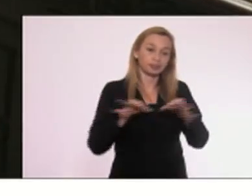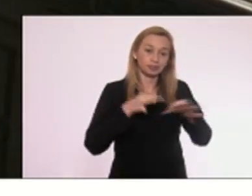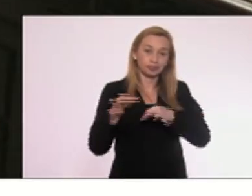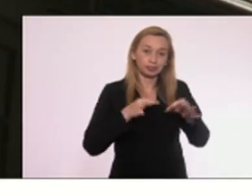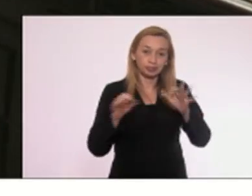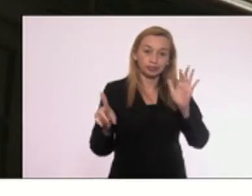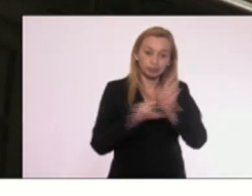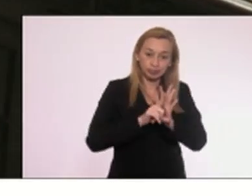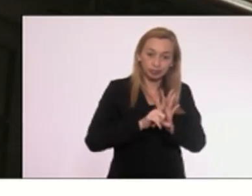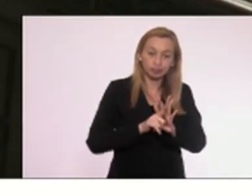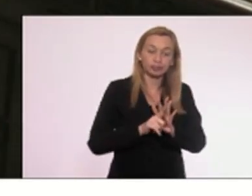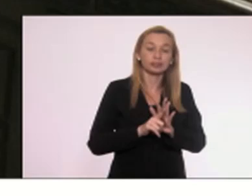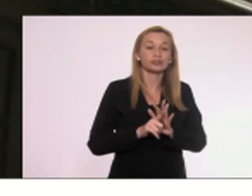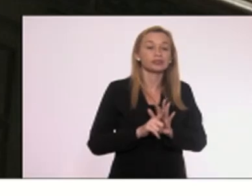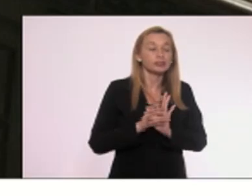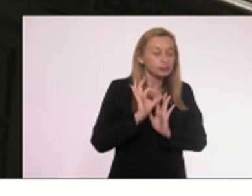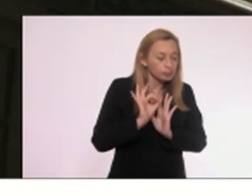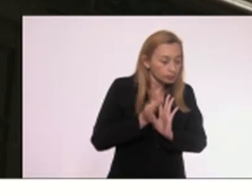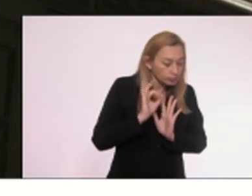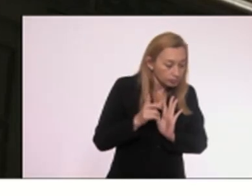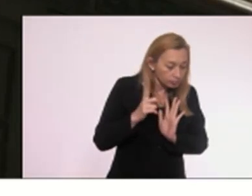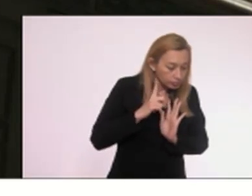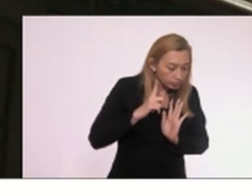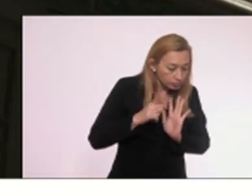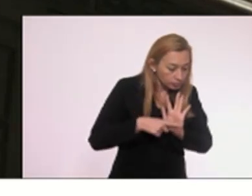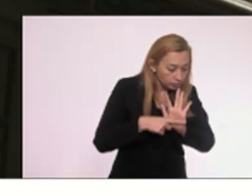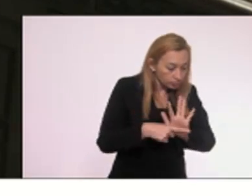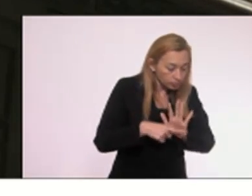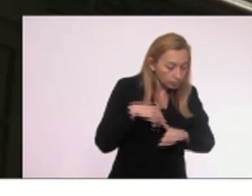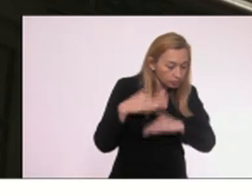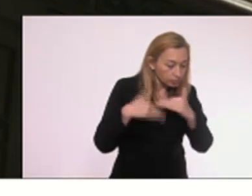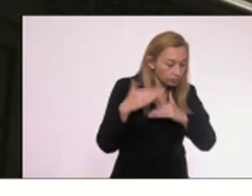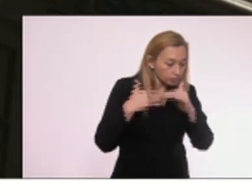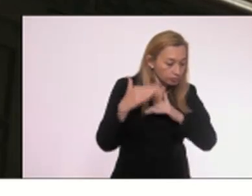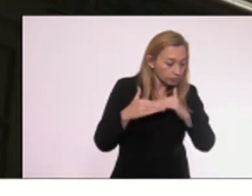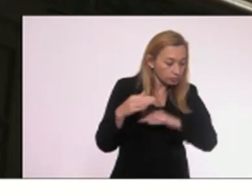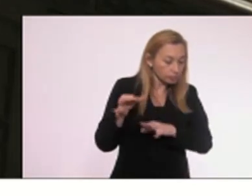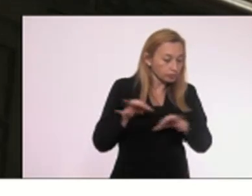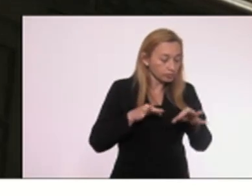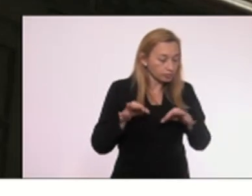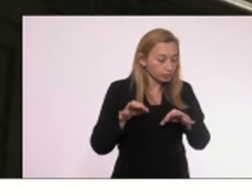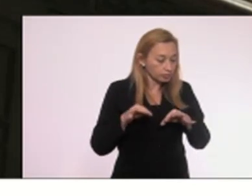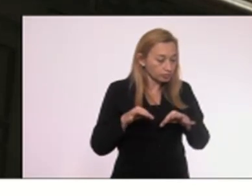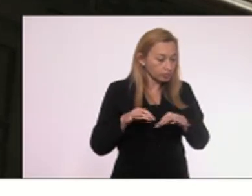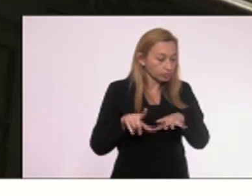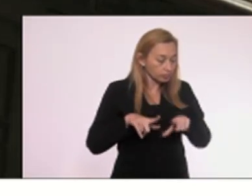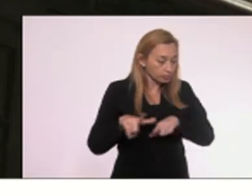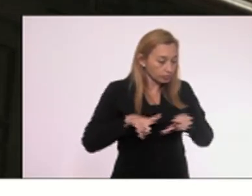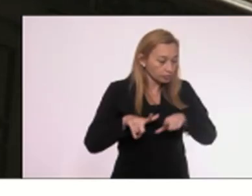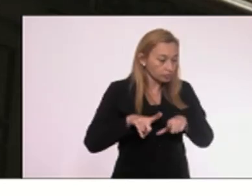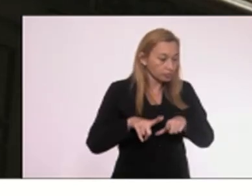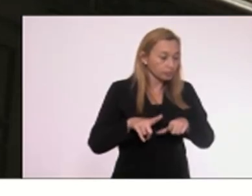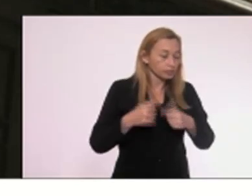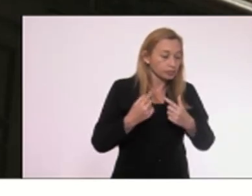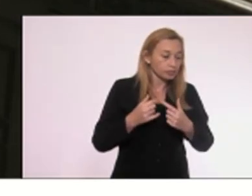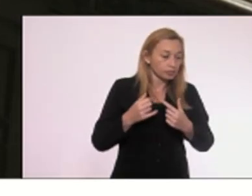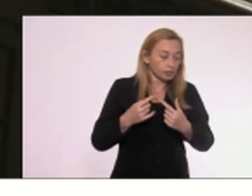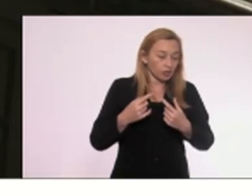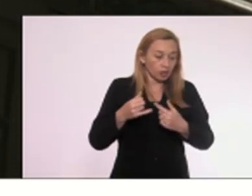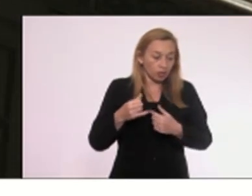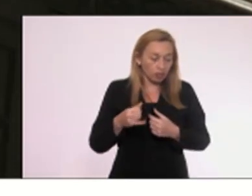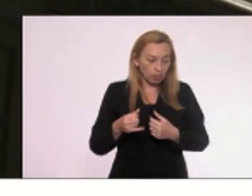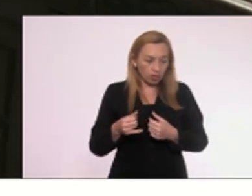de lei, e eu tenho certeza que vai ajudar muito no desenvolvimento desse trabalho de prevenção ao uso de drogas, tanto do